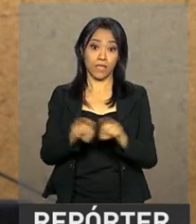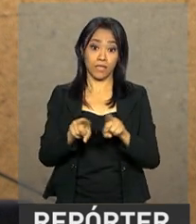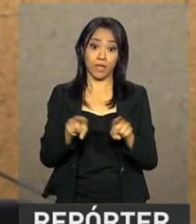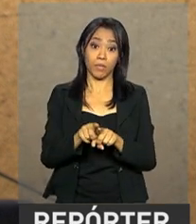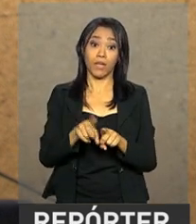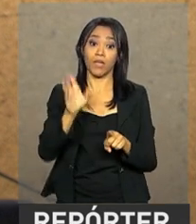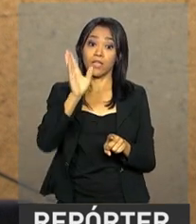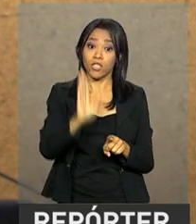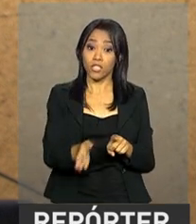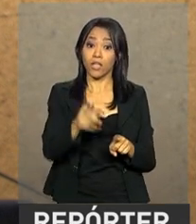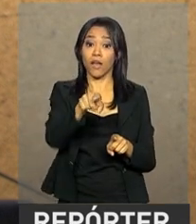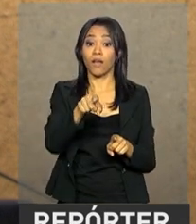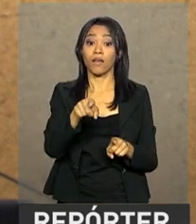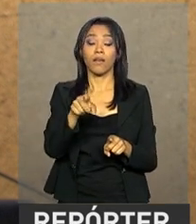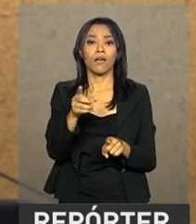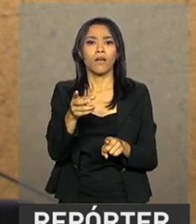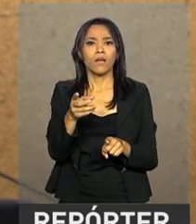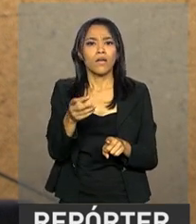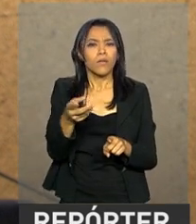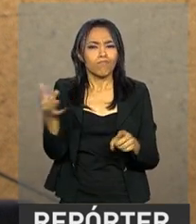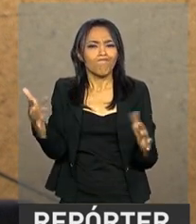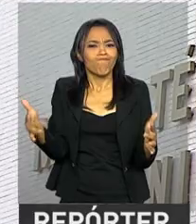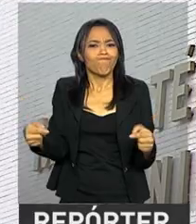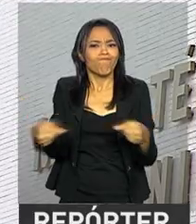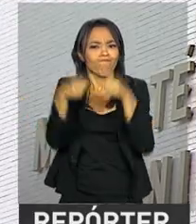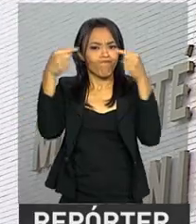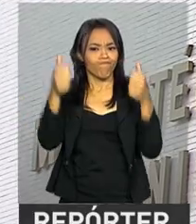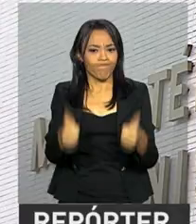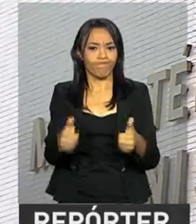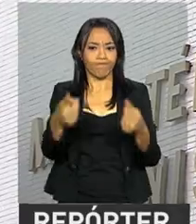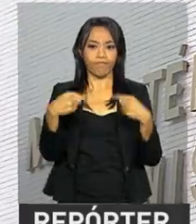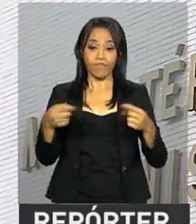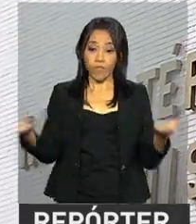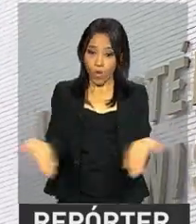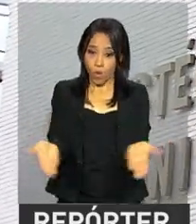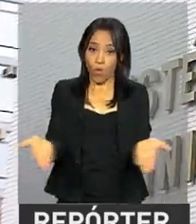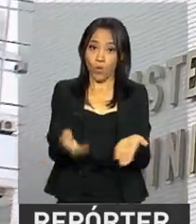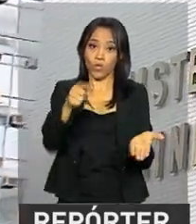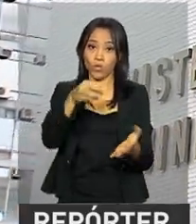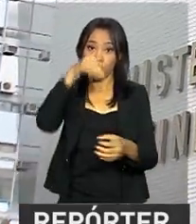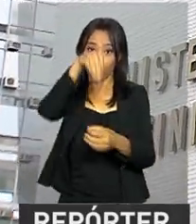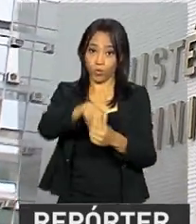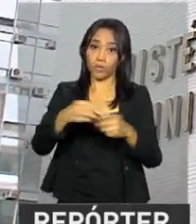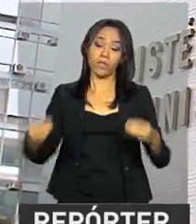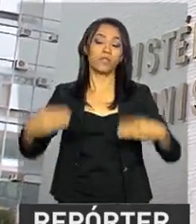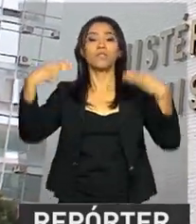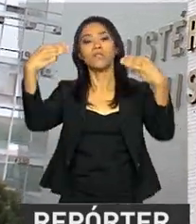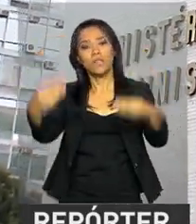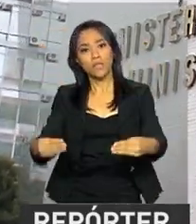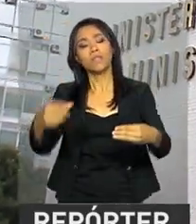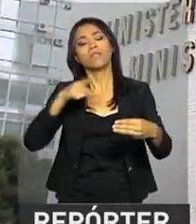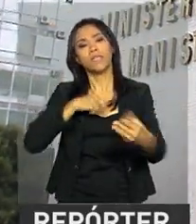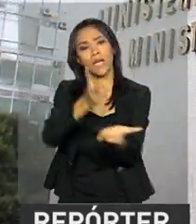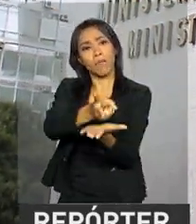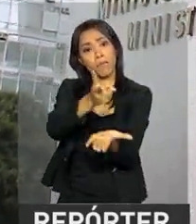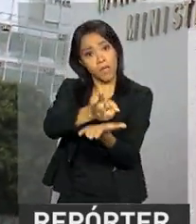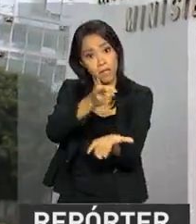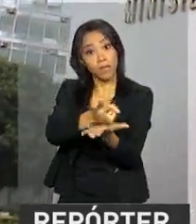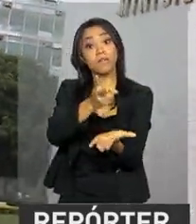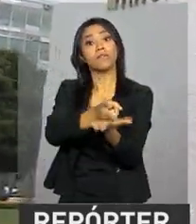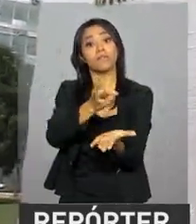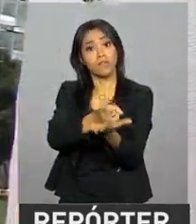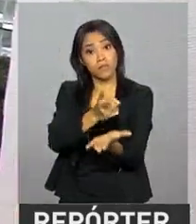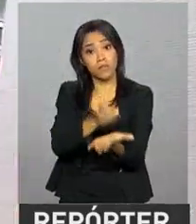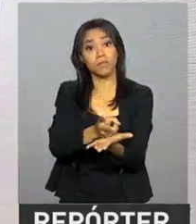sistema já tá instalado já tá gerando e já está conectado à rede atualmente a sede do ministério consome a mesma quantidade